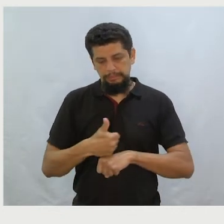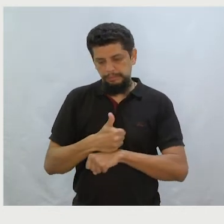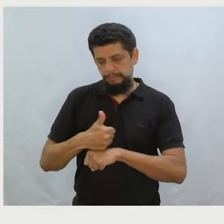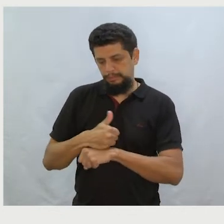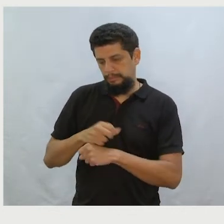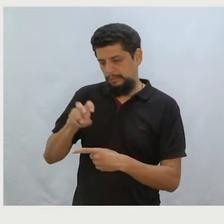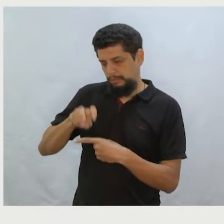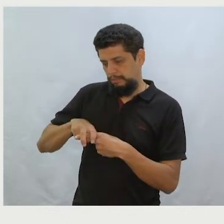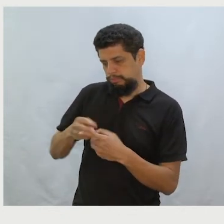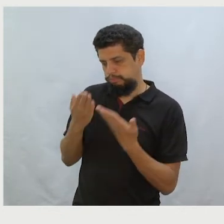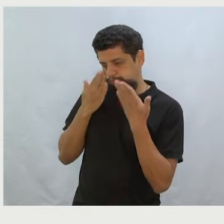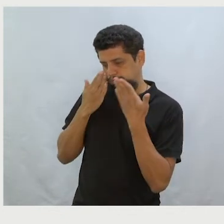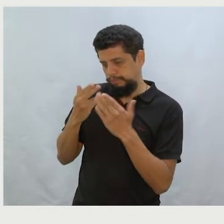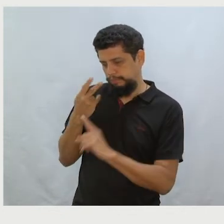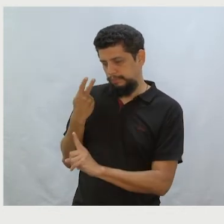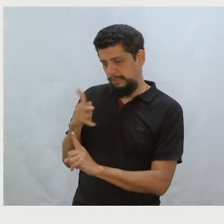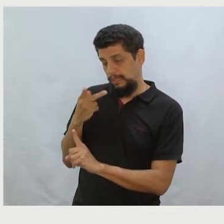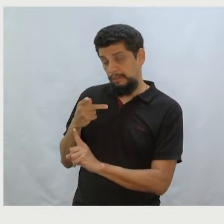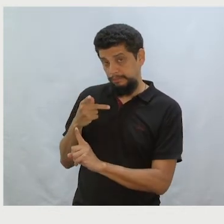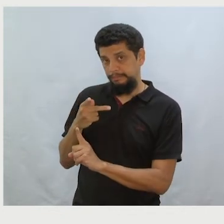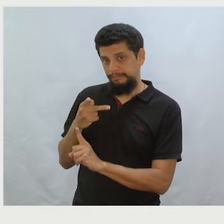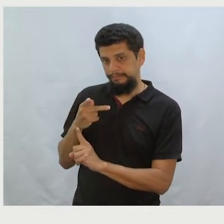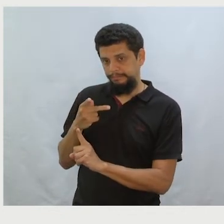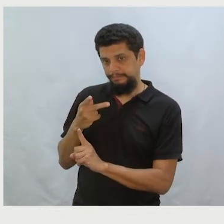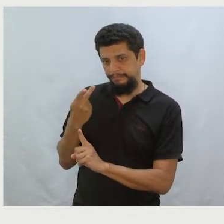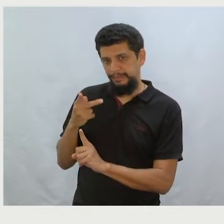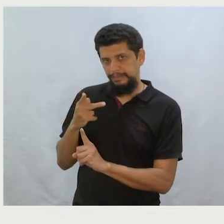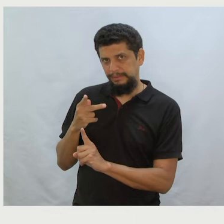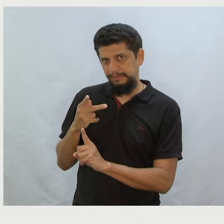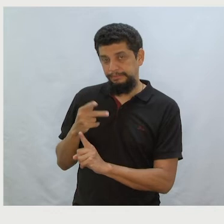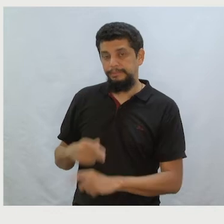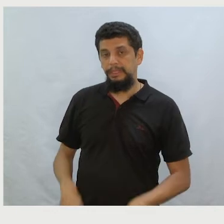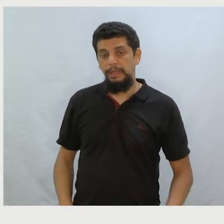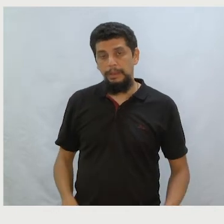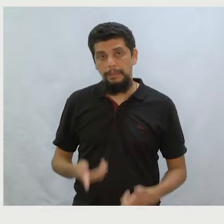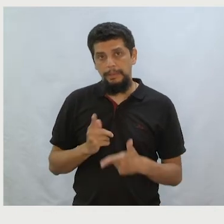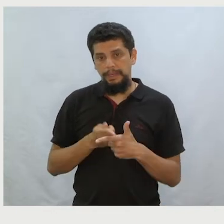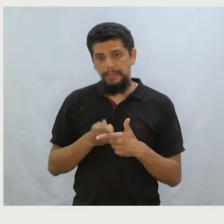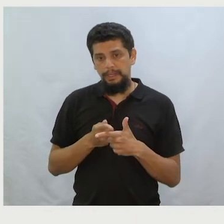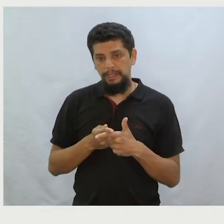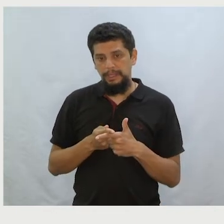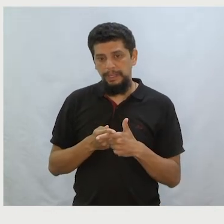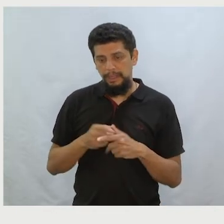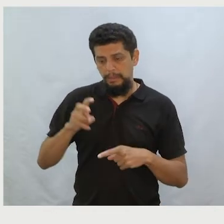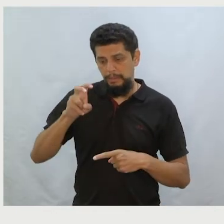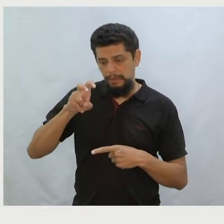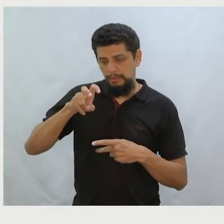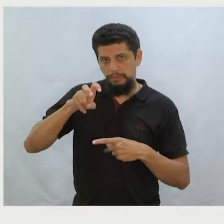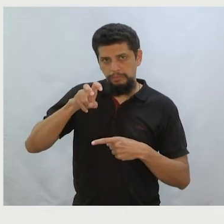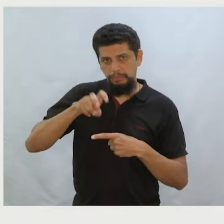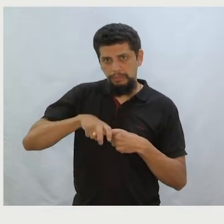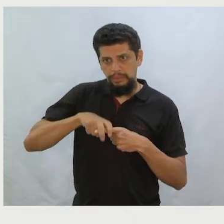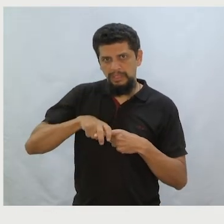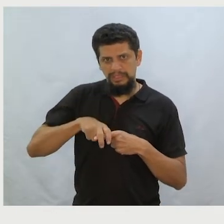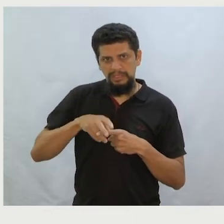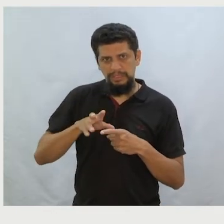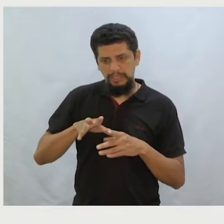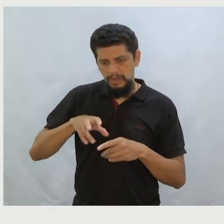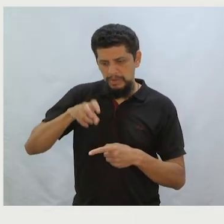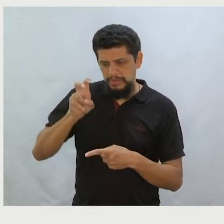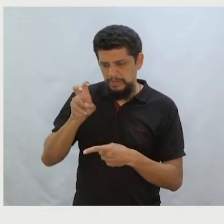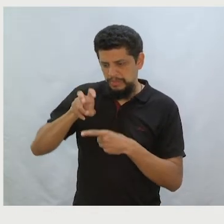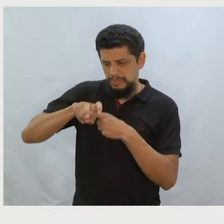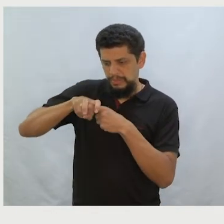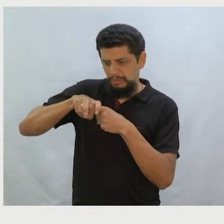na cadeira bem na frente dele quer dizer na frente mais ou menos porque era uma daquelas cadeiras que a gente